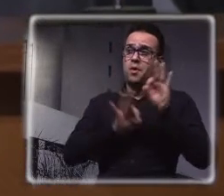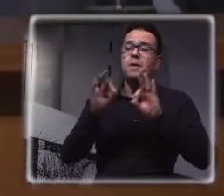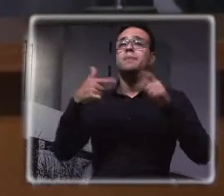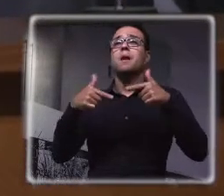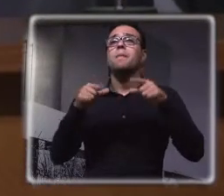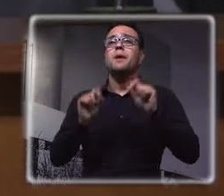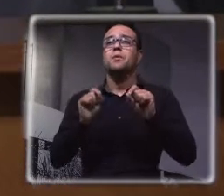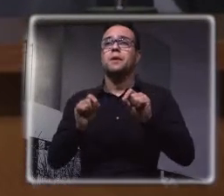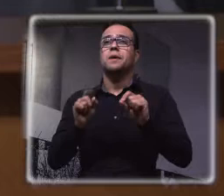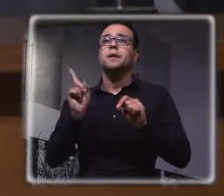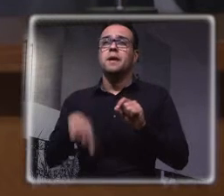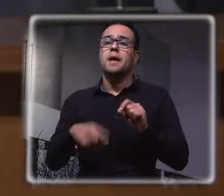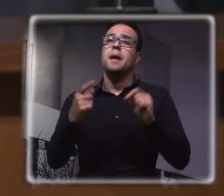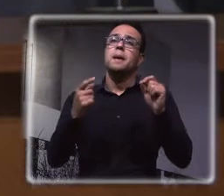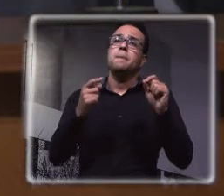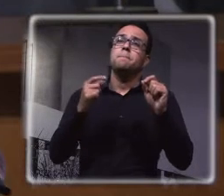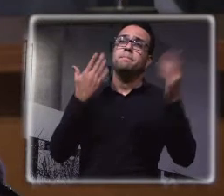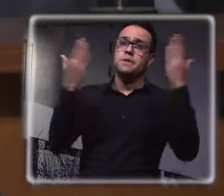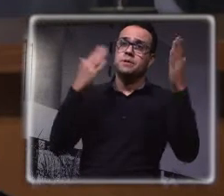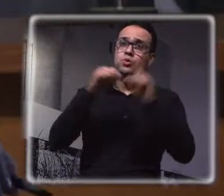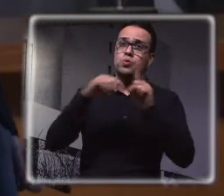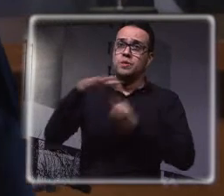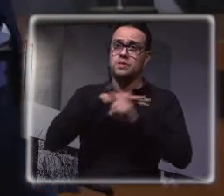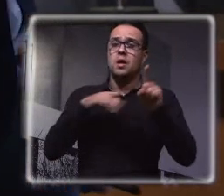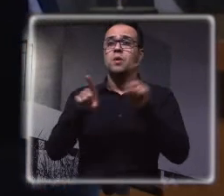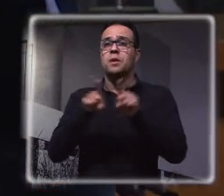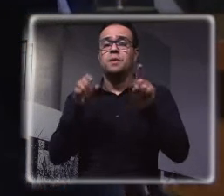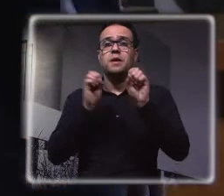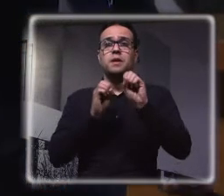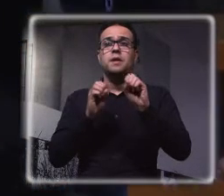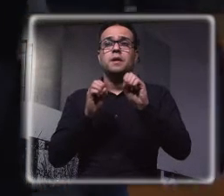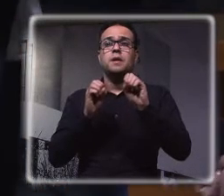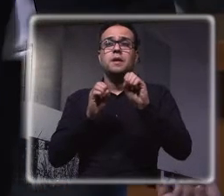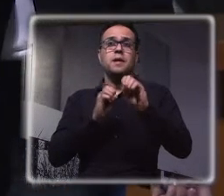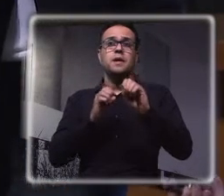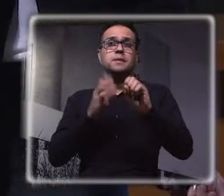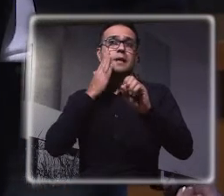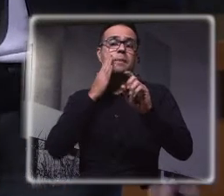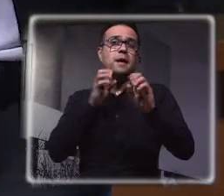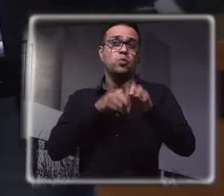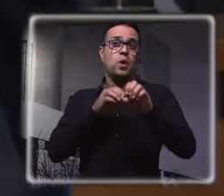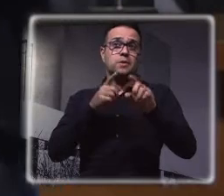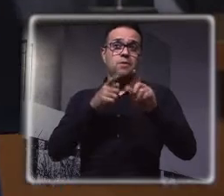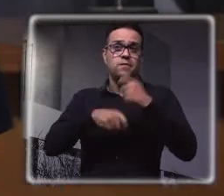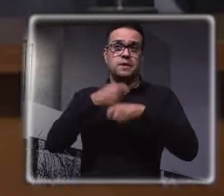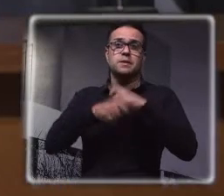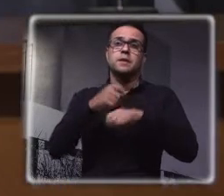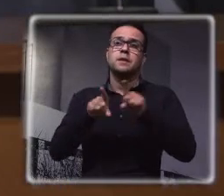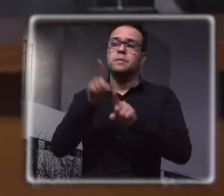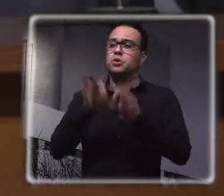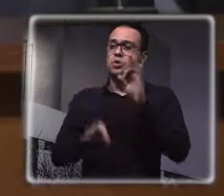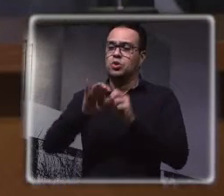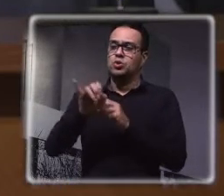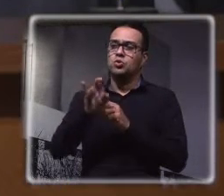com a questão psicossocial, com a questão de educação financeira e, por fim, com a questão jurídica. Eu gostaria de